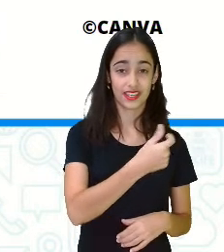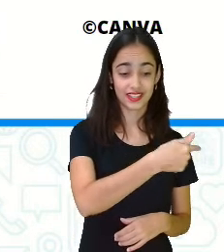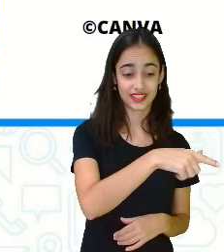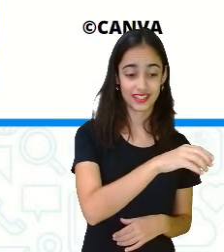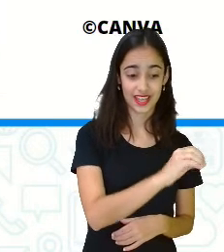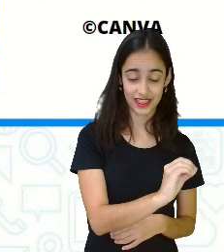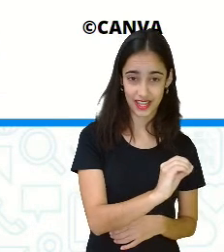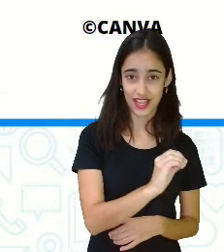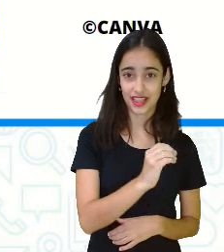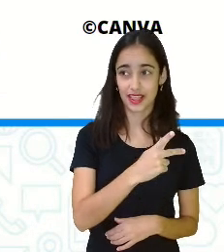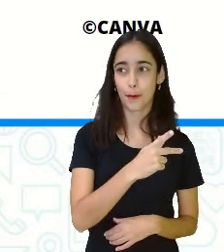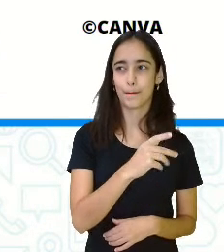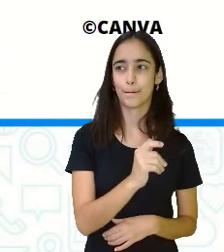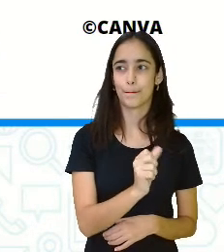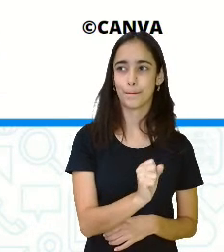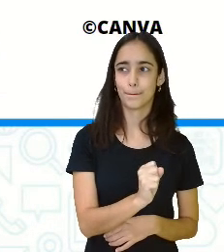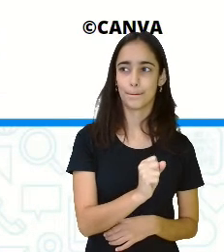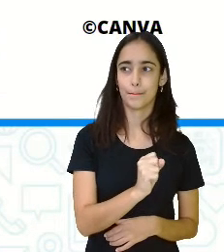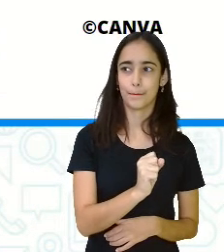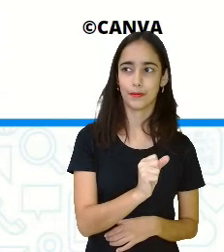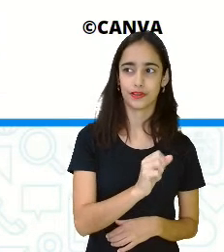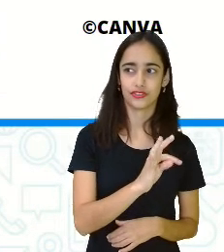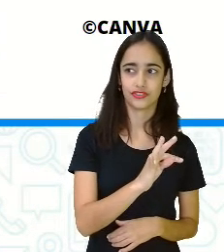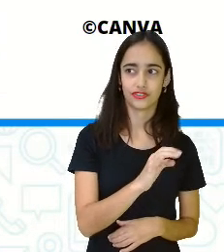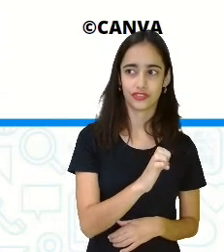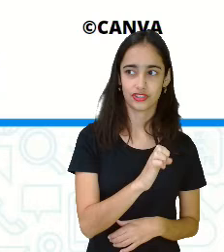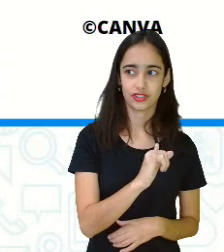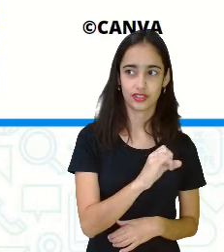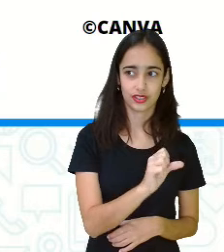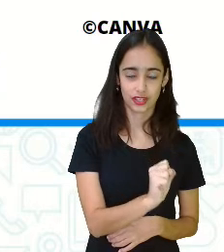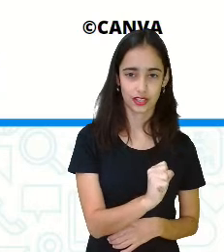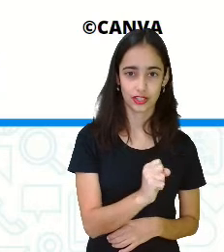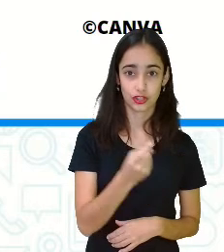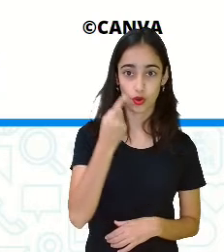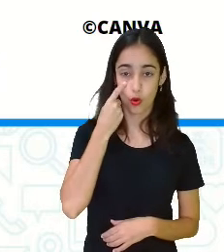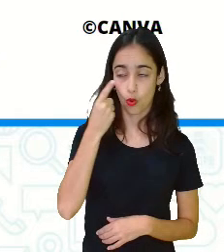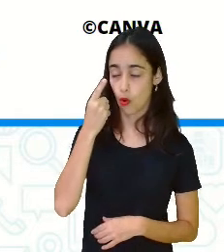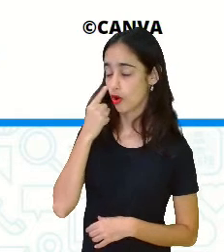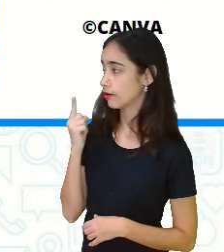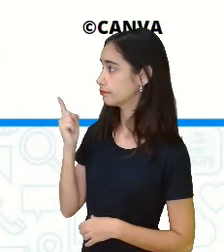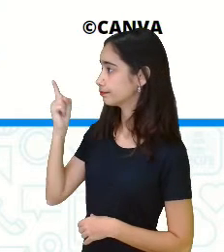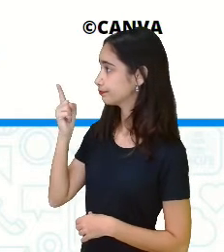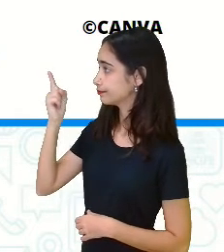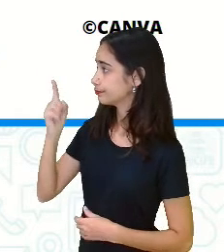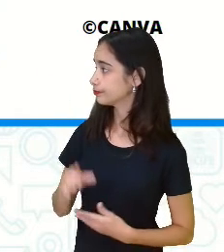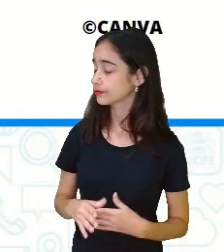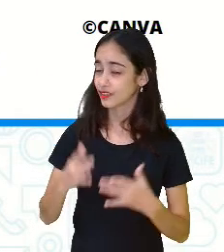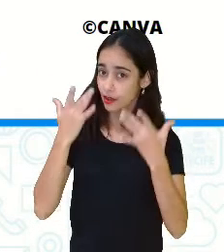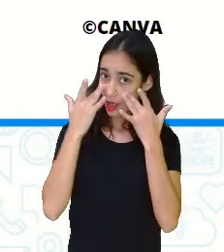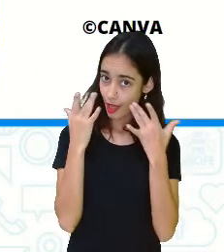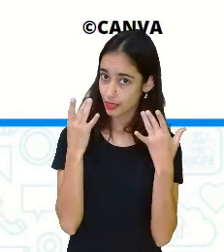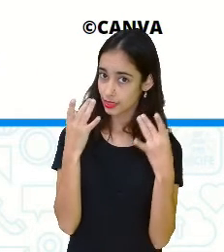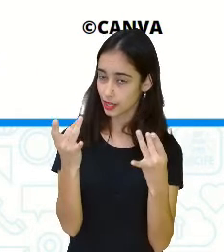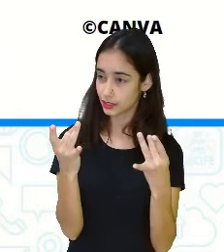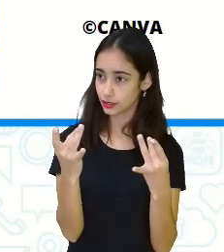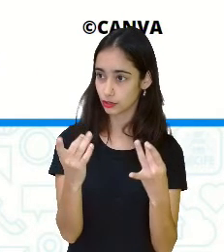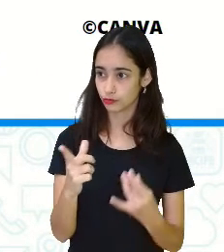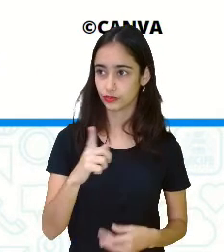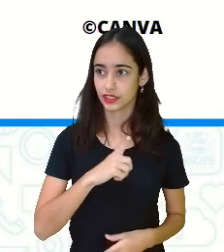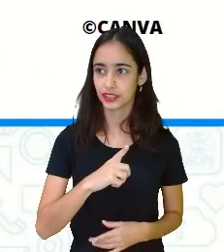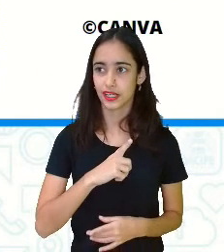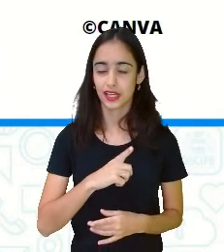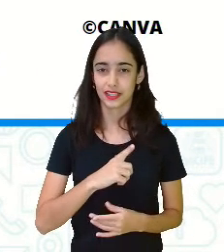Quantos salgados foram feitos no total? Presta atenção nesse. Eu tenho